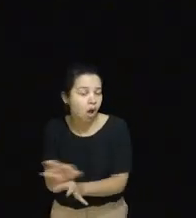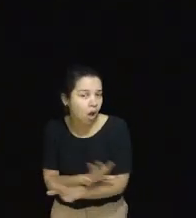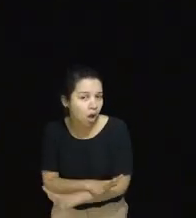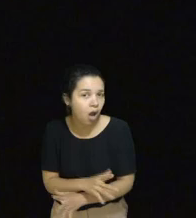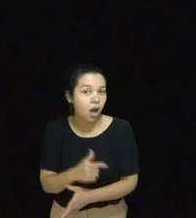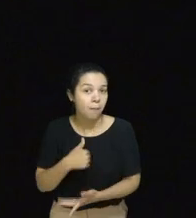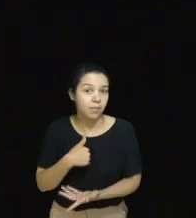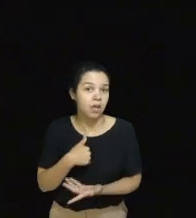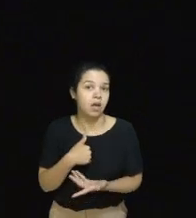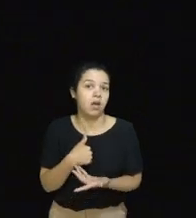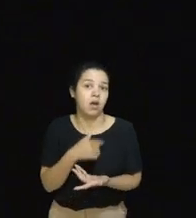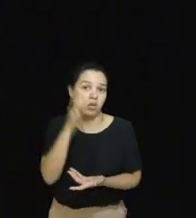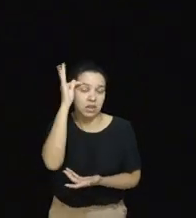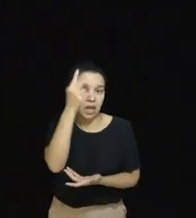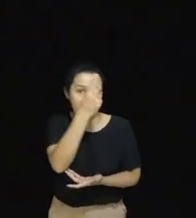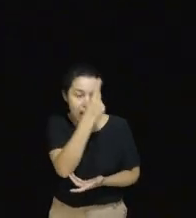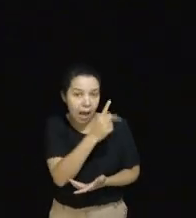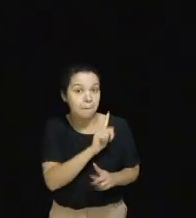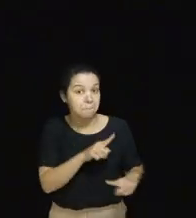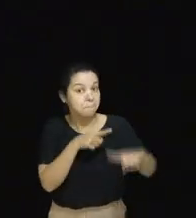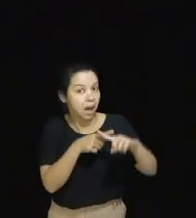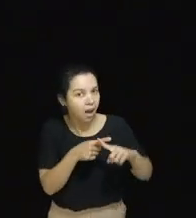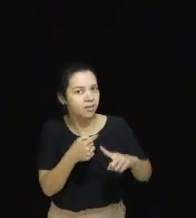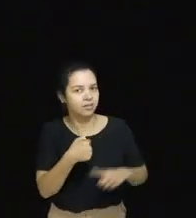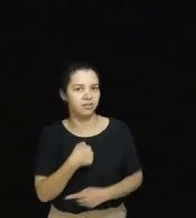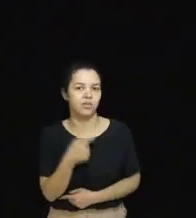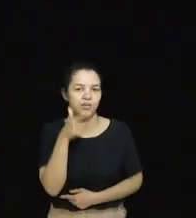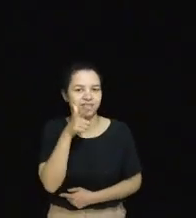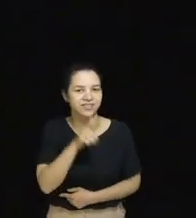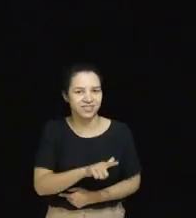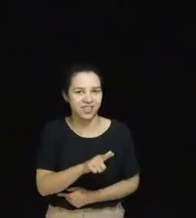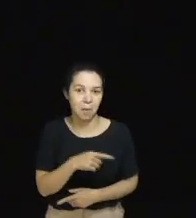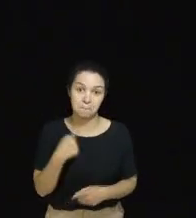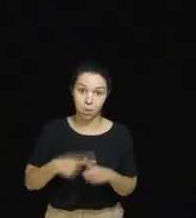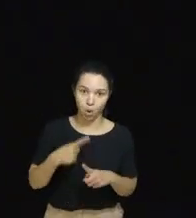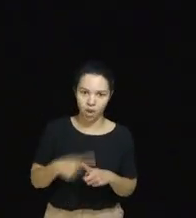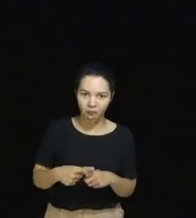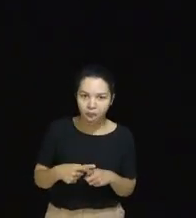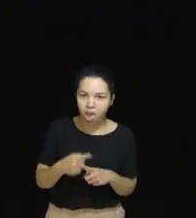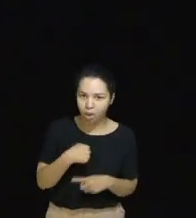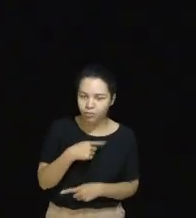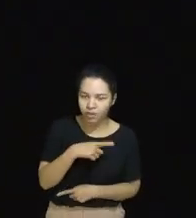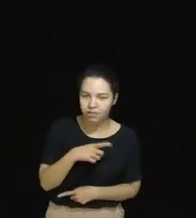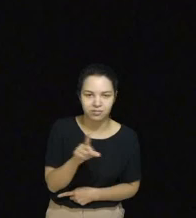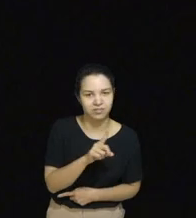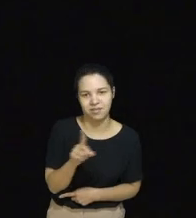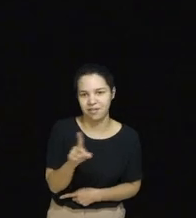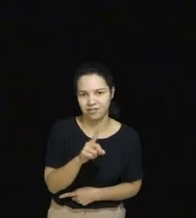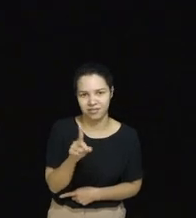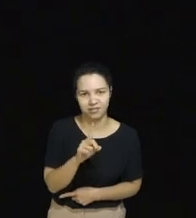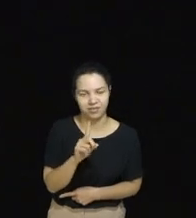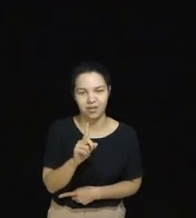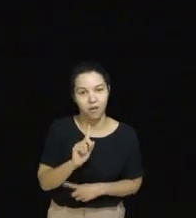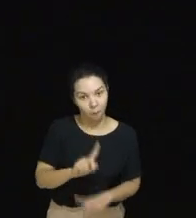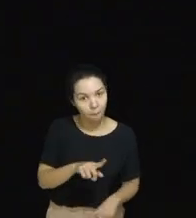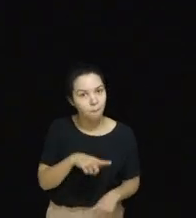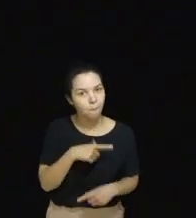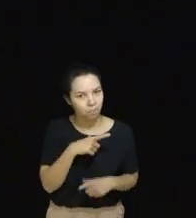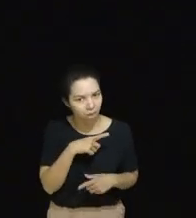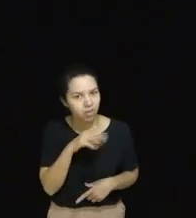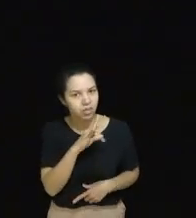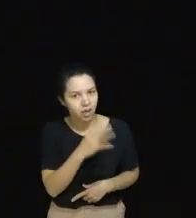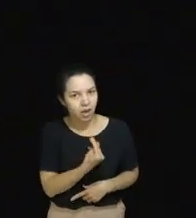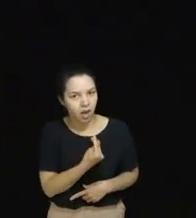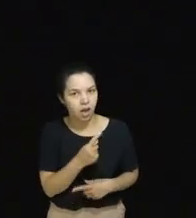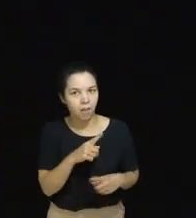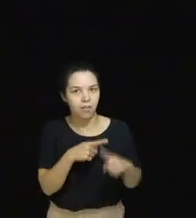é apesar do meu TDAH, entende? Não é porque eu tenho TDAH, não, é porque, apesar do meu TDAH, eu tenho uma personalidade de